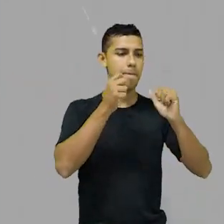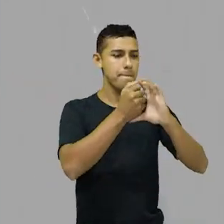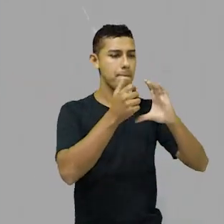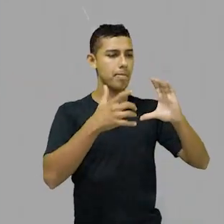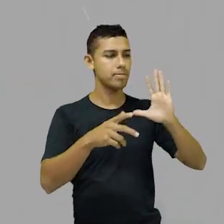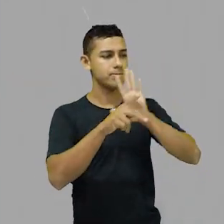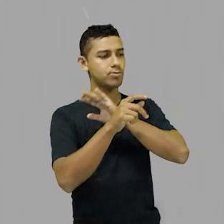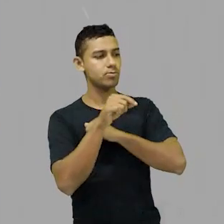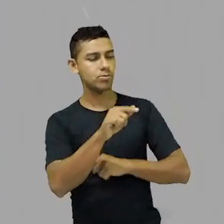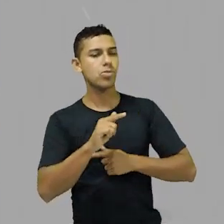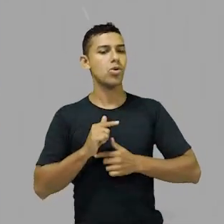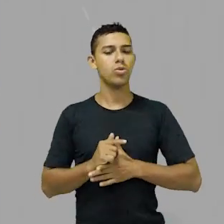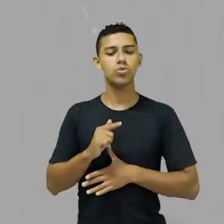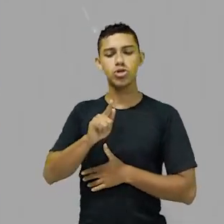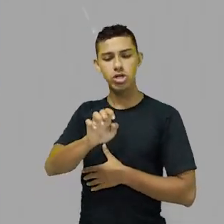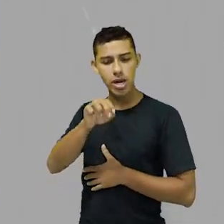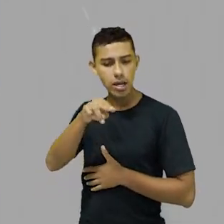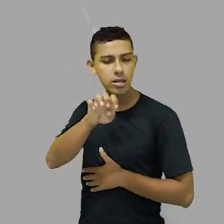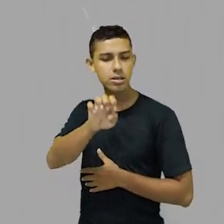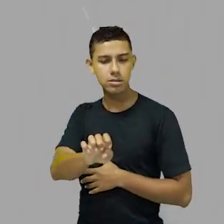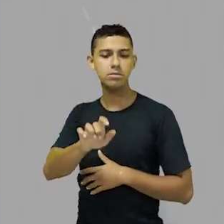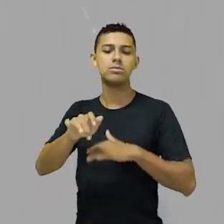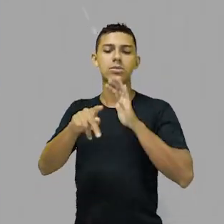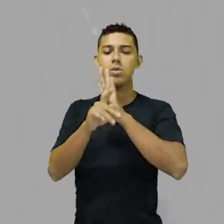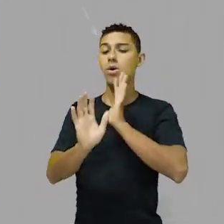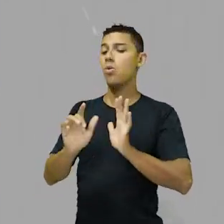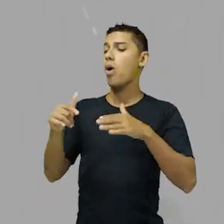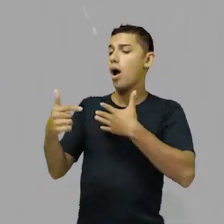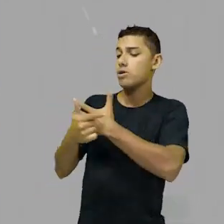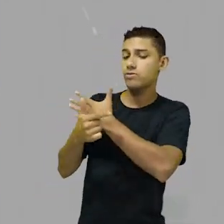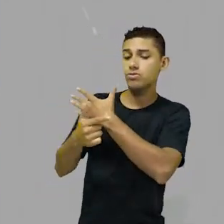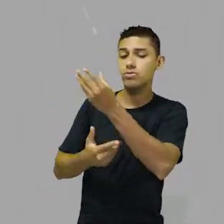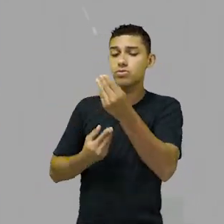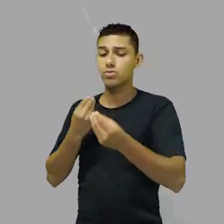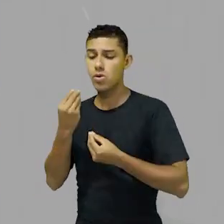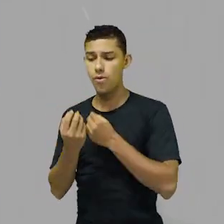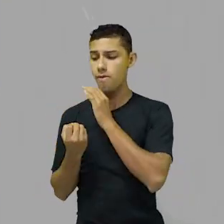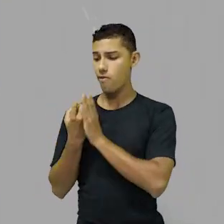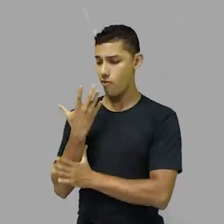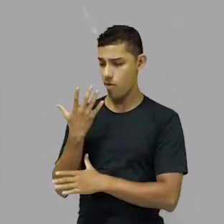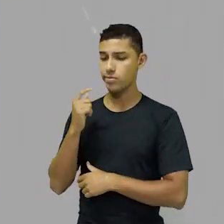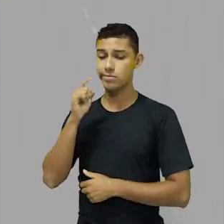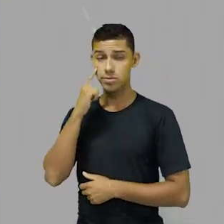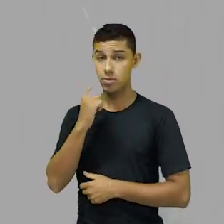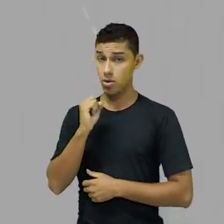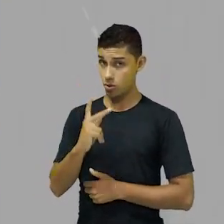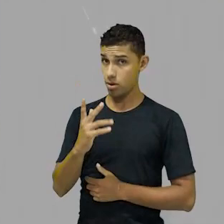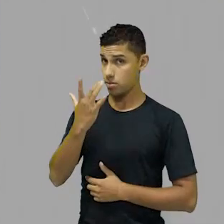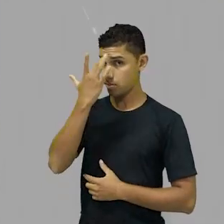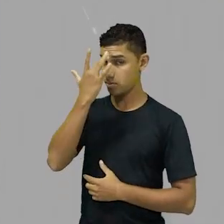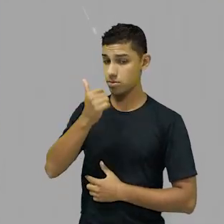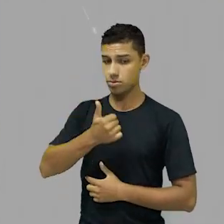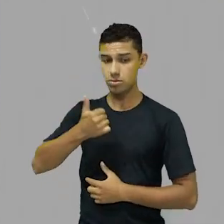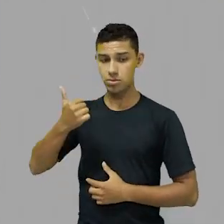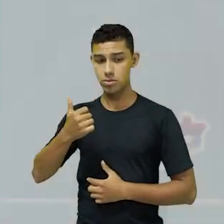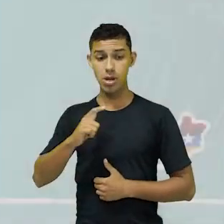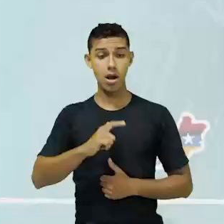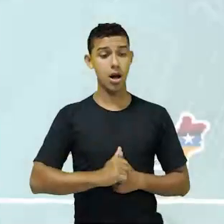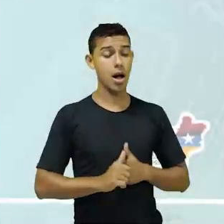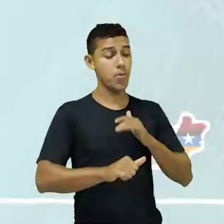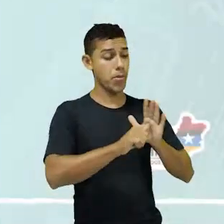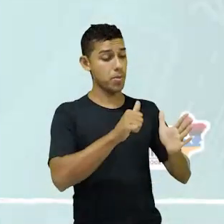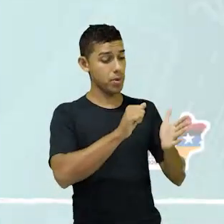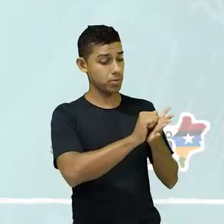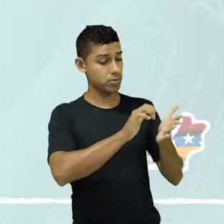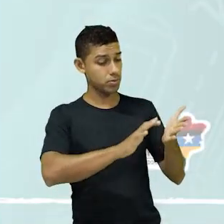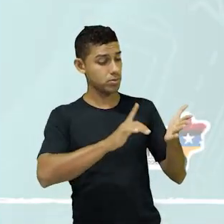falar o que é o gene, qual é a função dele, de que ele é formado, ok? Então, a primeira questão, ela diz